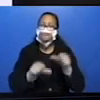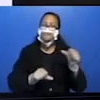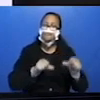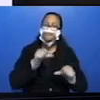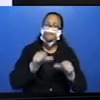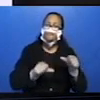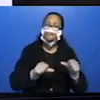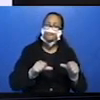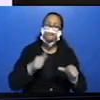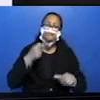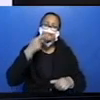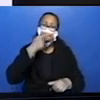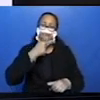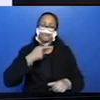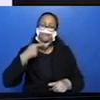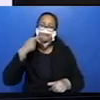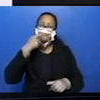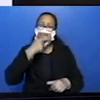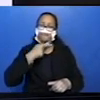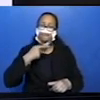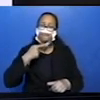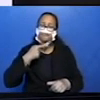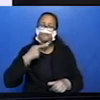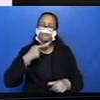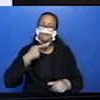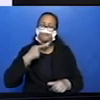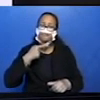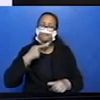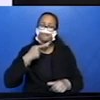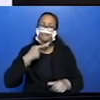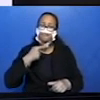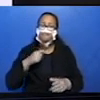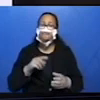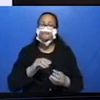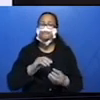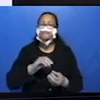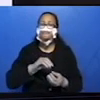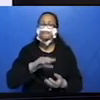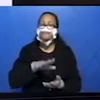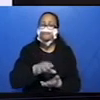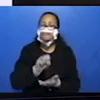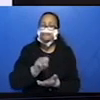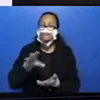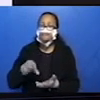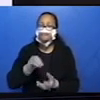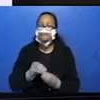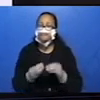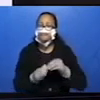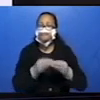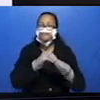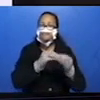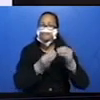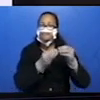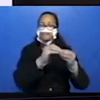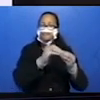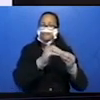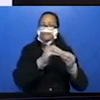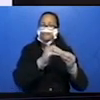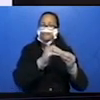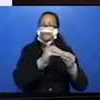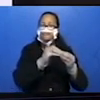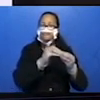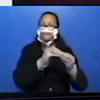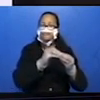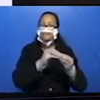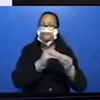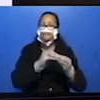entender? Como resultado da fotossíntese, as plantas liberam, quer dizer, soltam no ambiente o gás